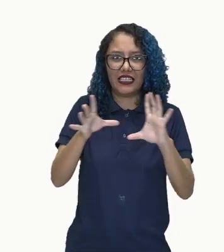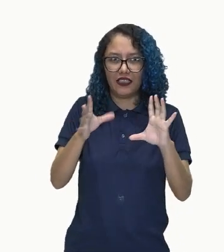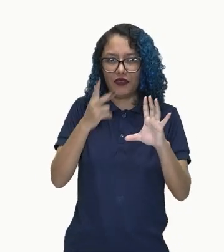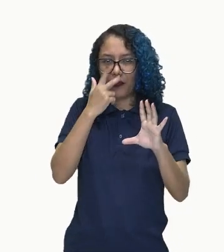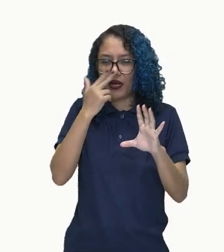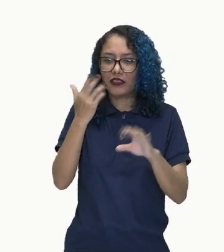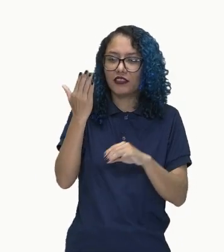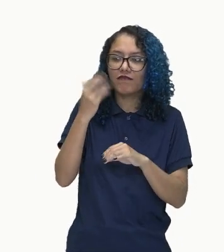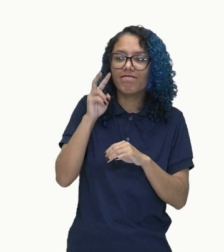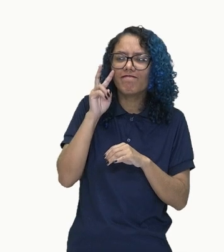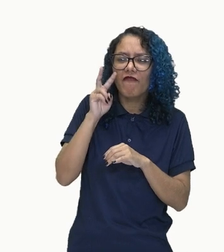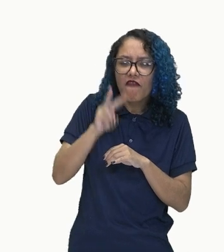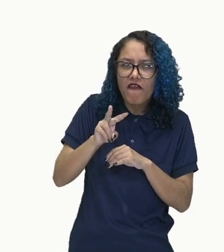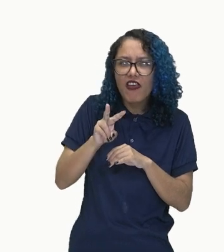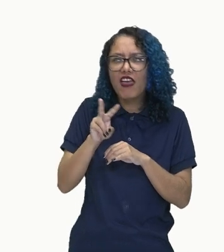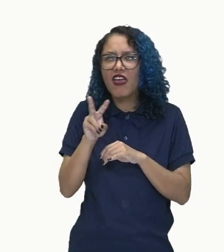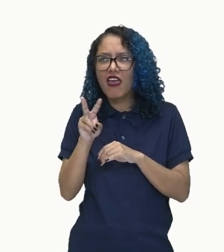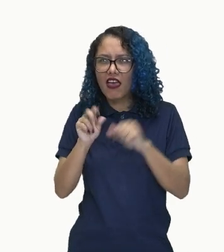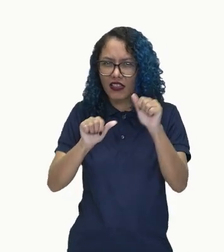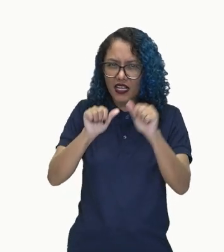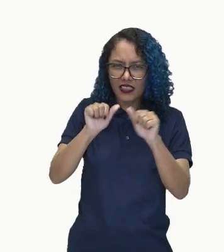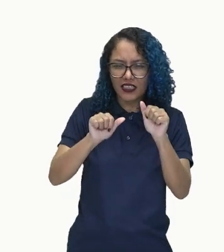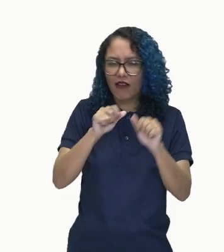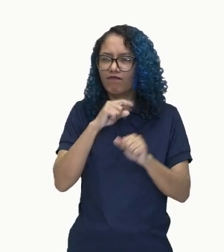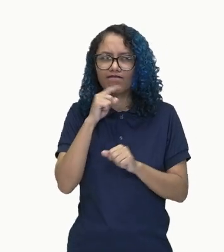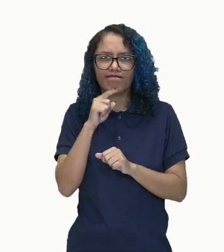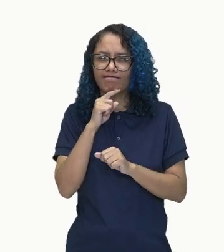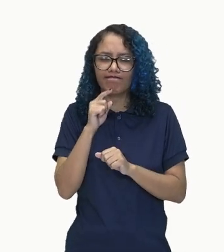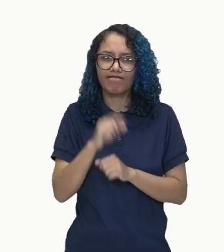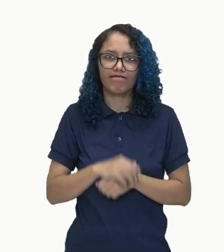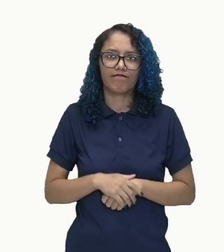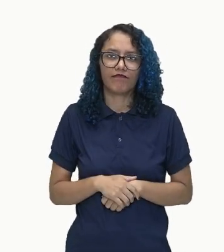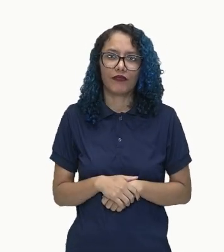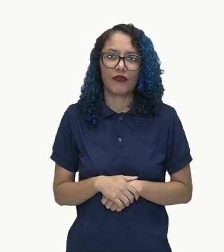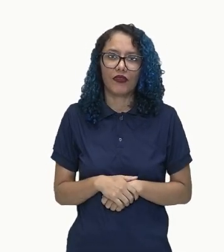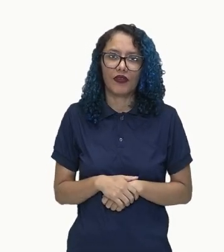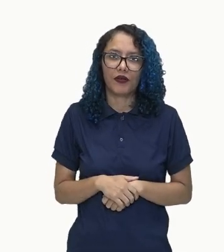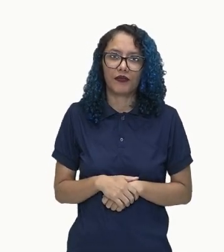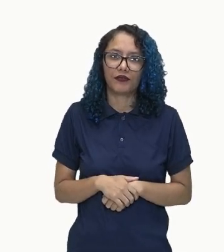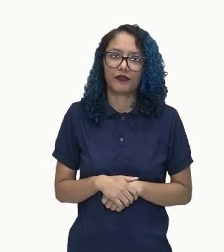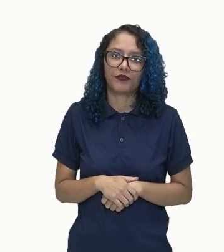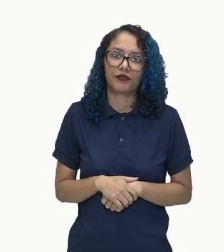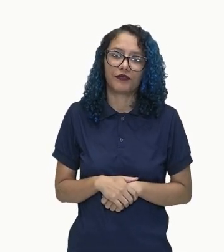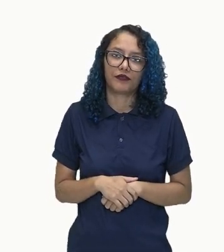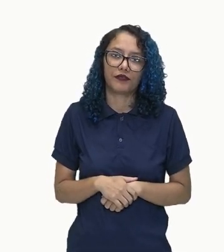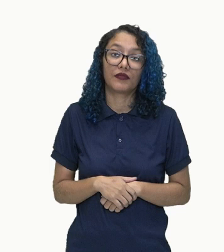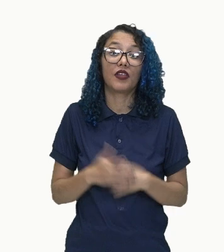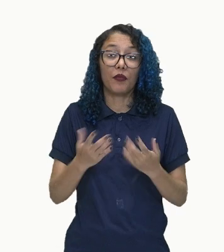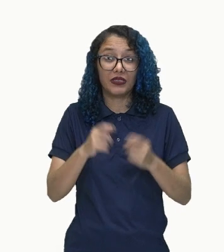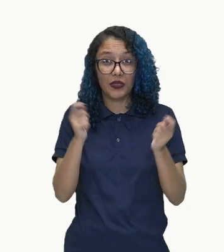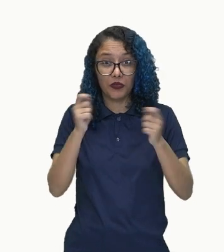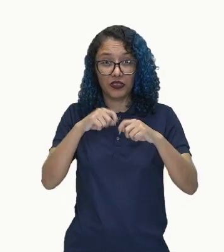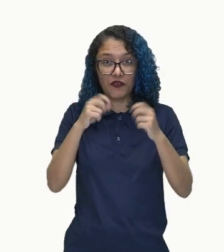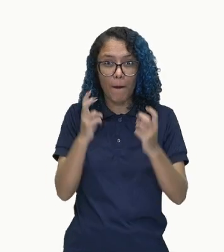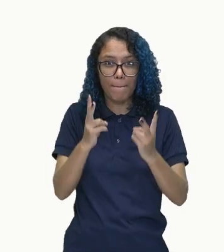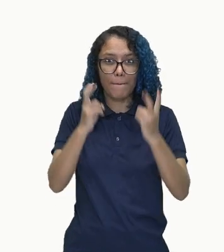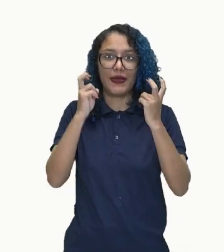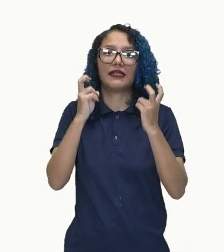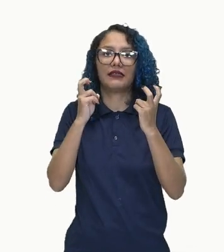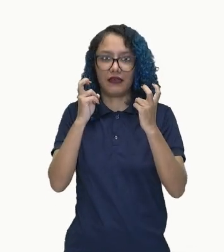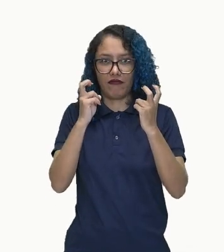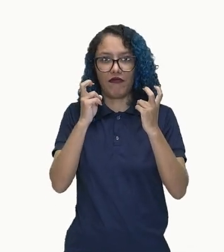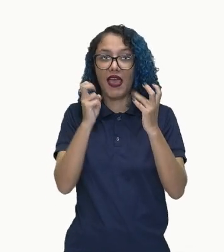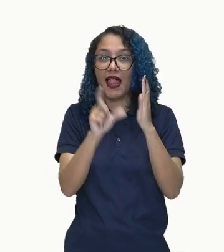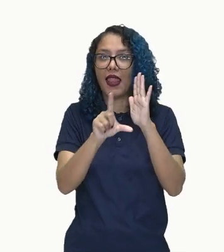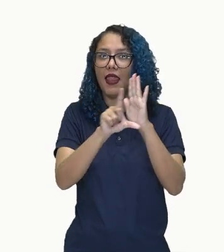nu, tá? Pois o sistema é aberto e para que a lei de Lavoisier seja visualizado melhor,